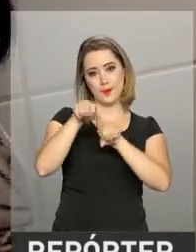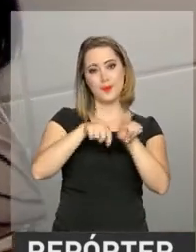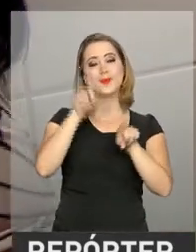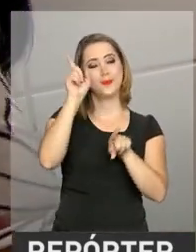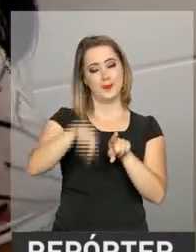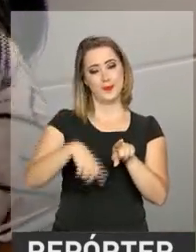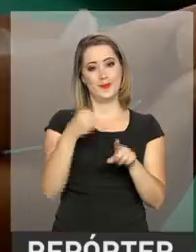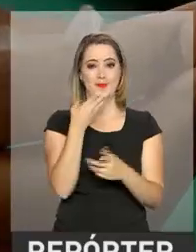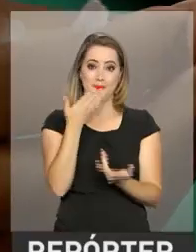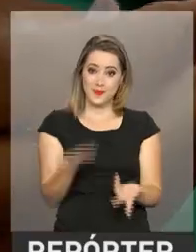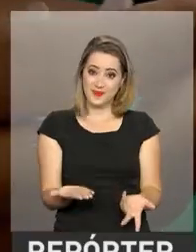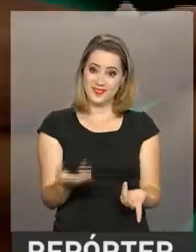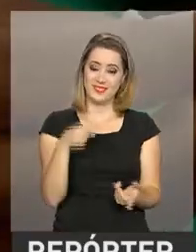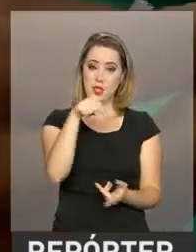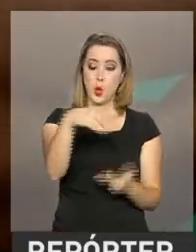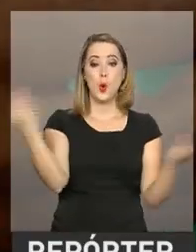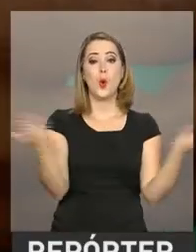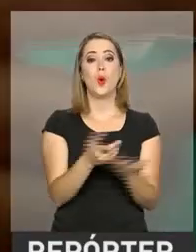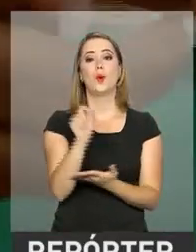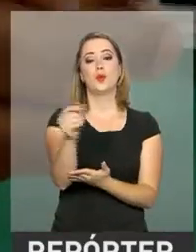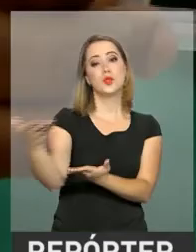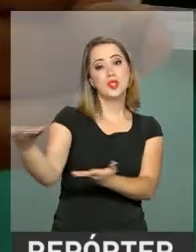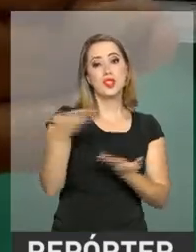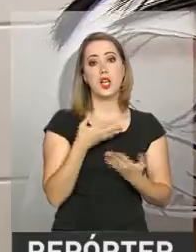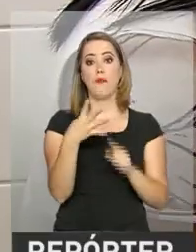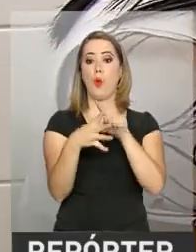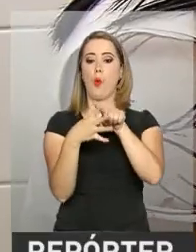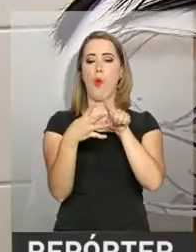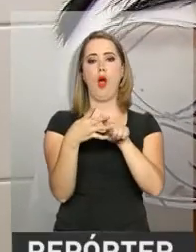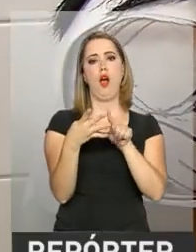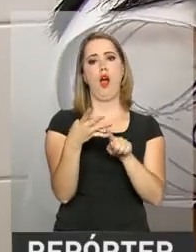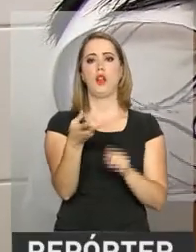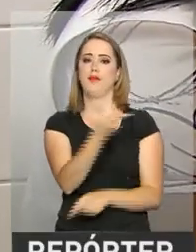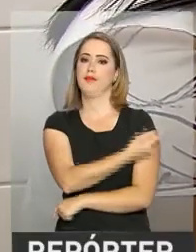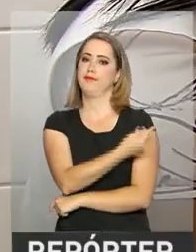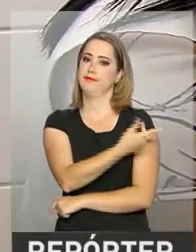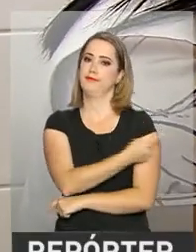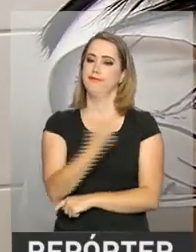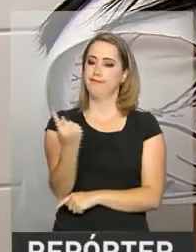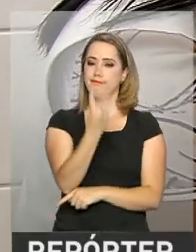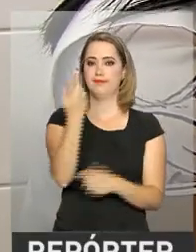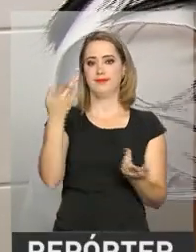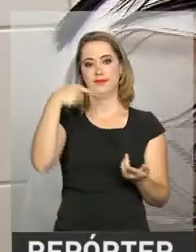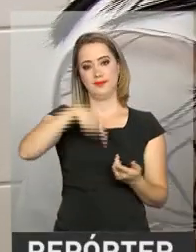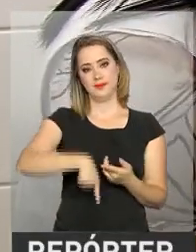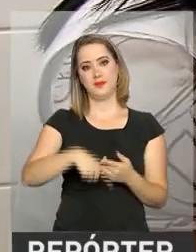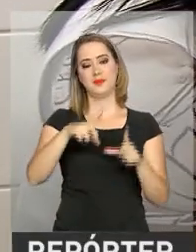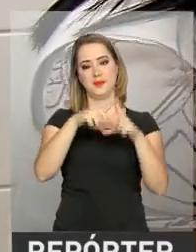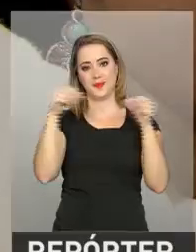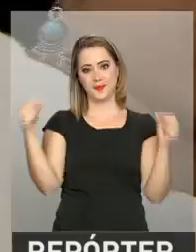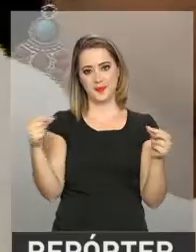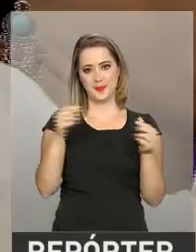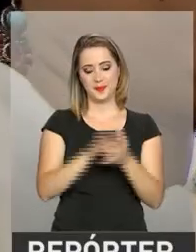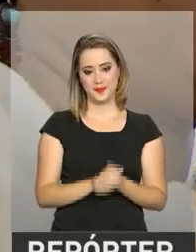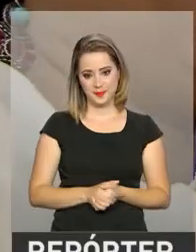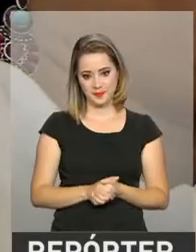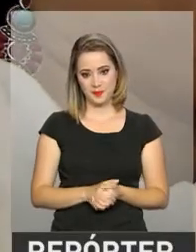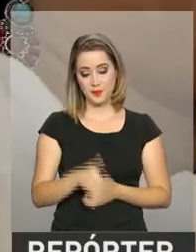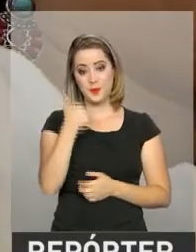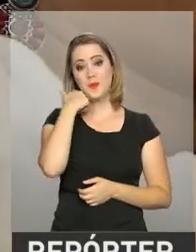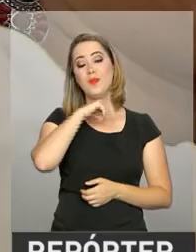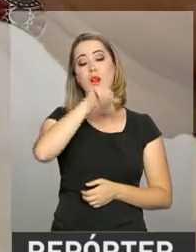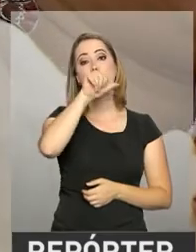por uma boa causa. Hoje ele veio tomar 4 vacinas de uma vez neste posto de saúde em Brasília. A